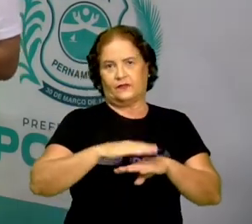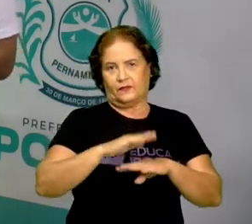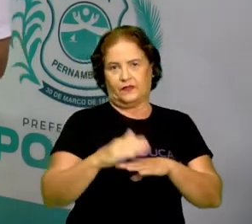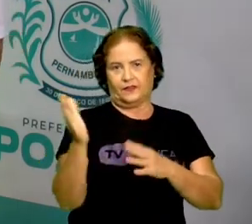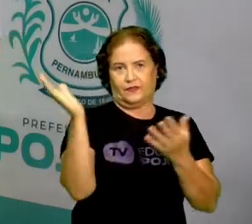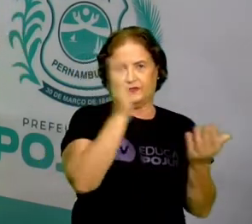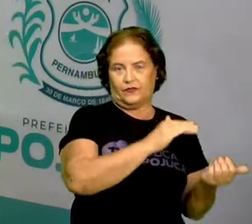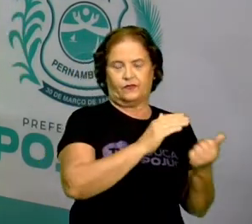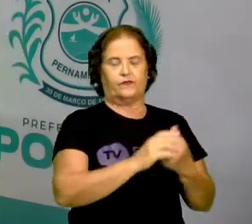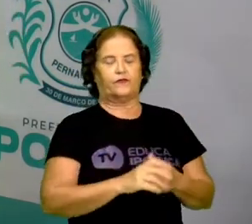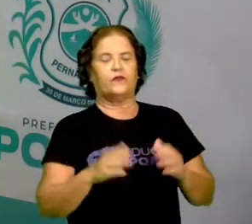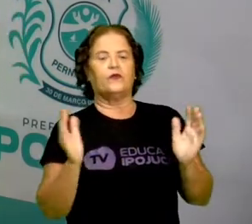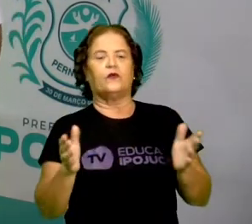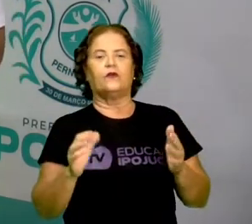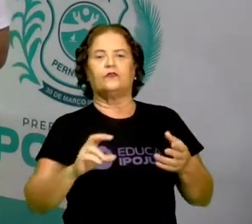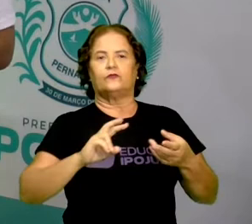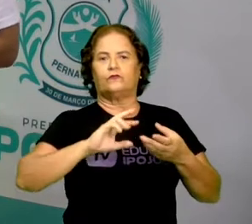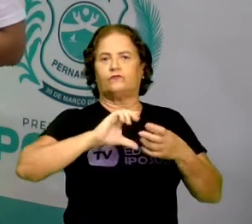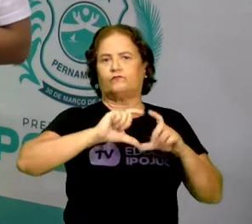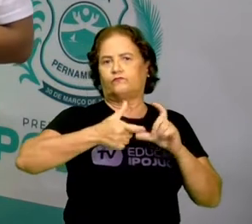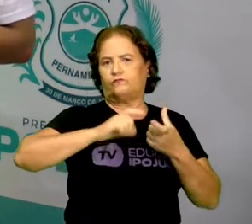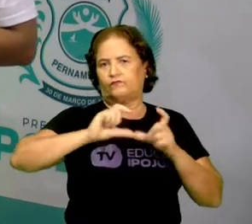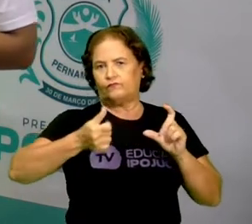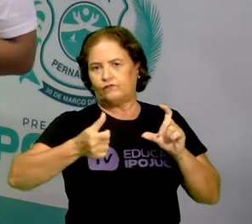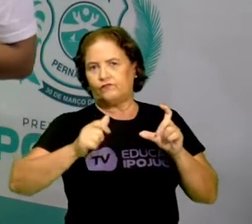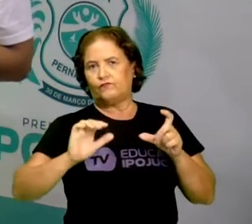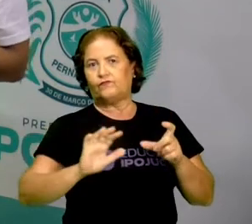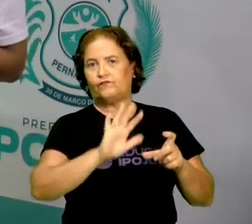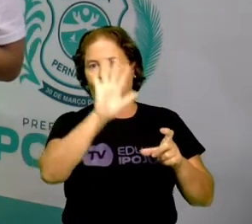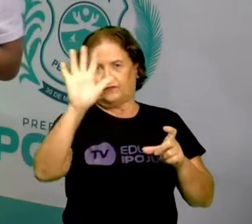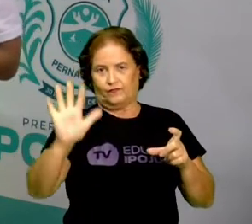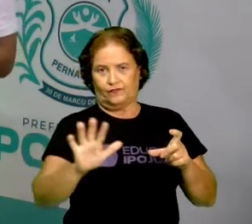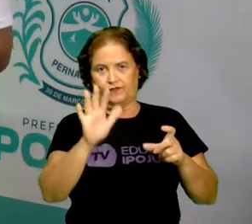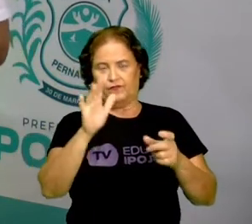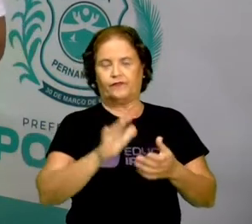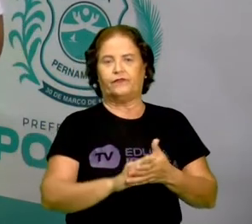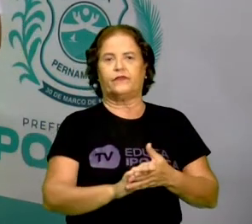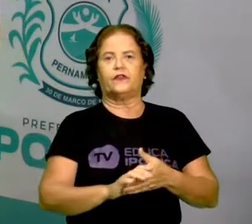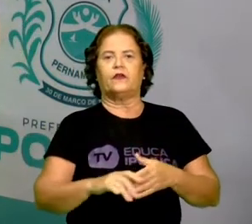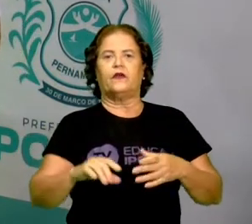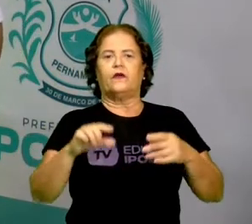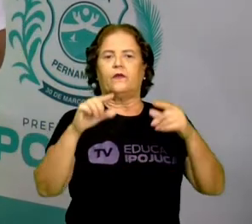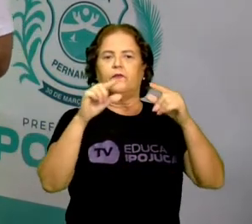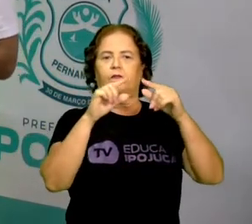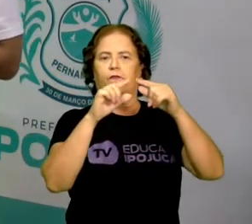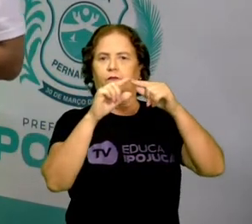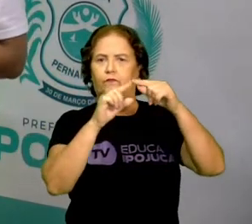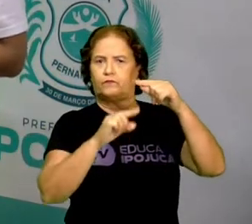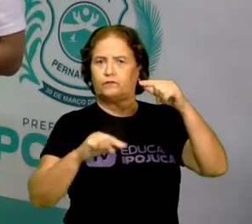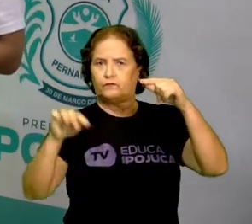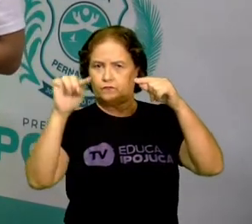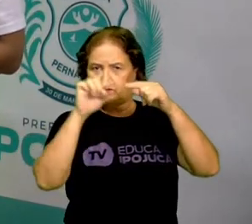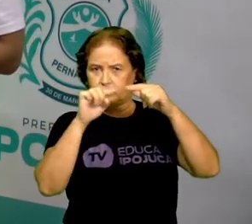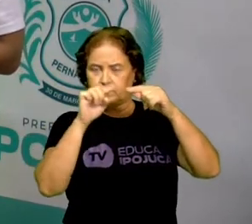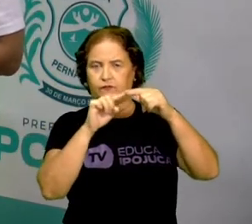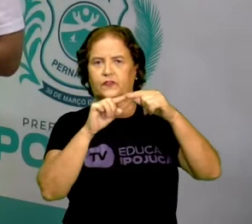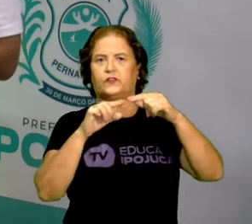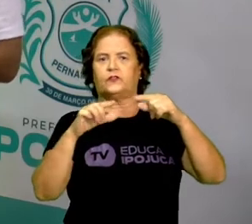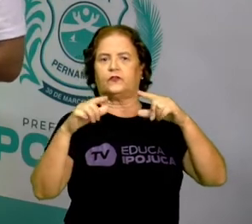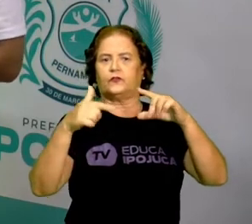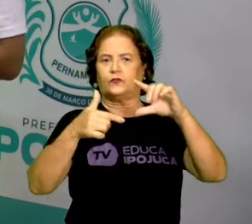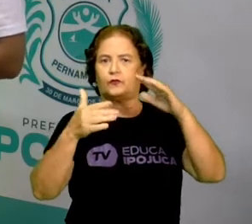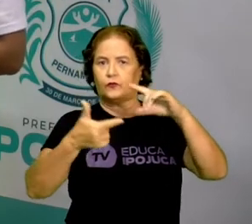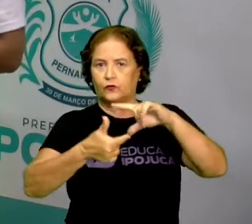trabalhando figuras geométricas planas, círculo, quadrado, retângulo e triângulo, trapézio